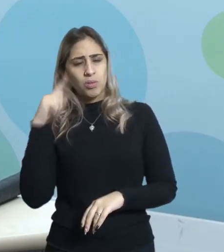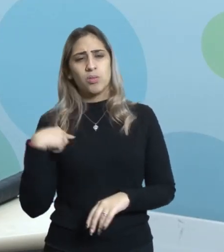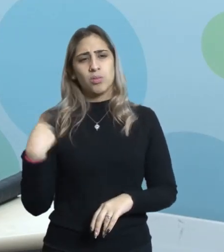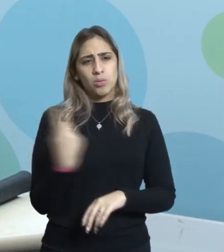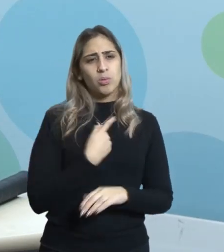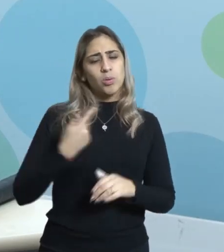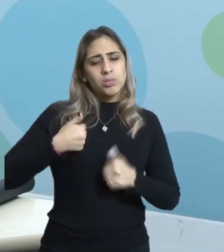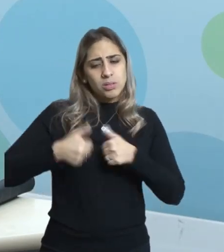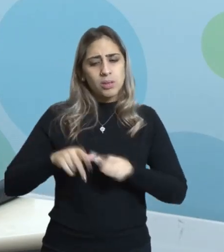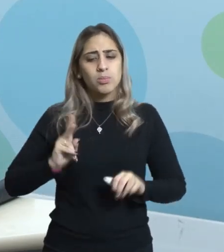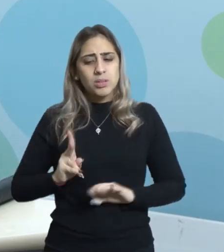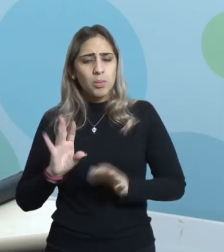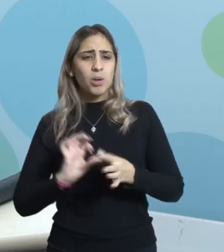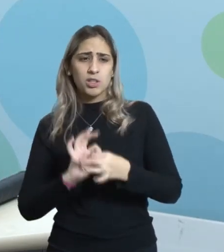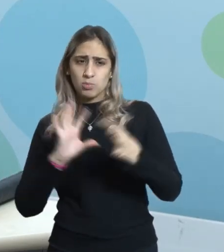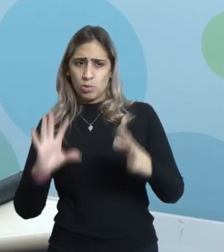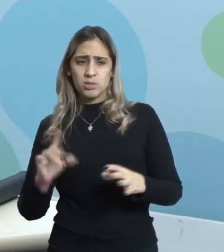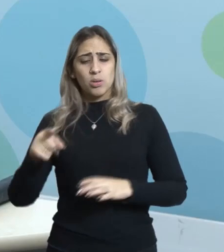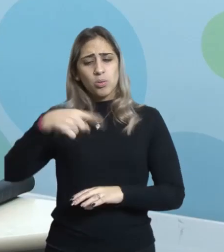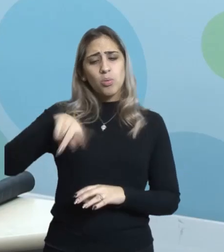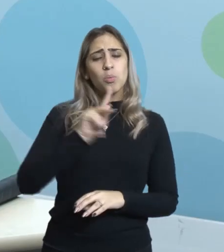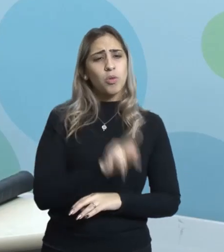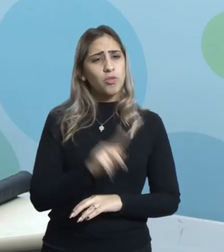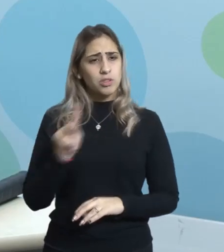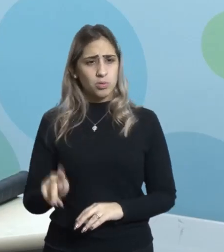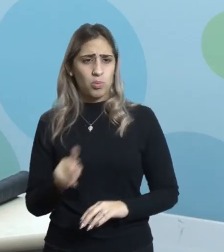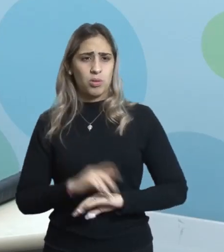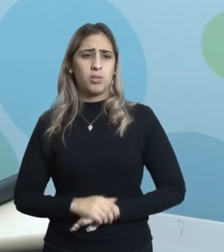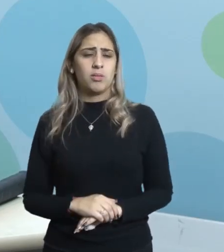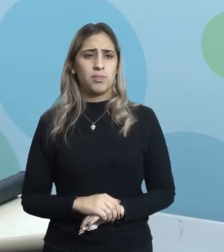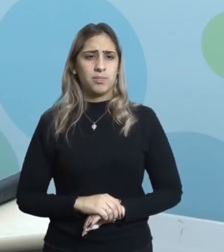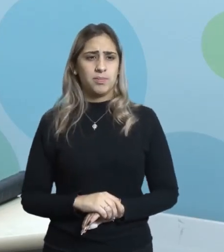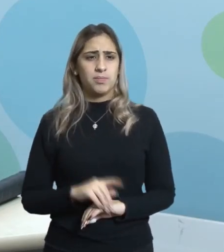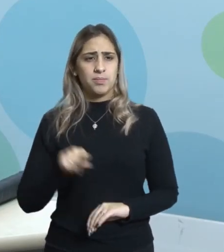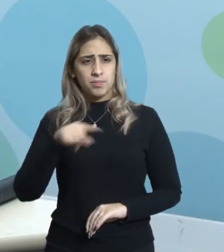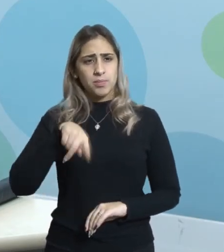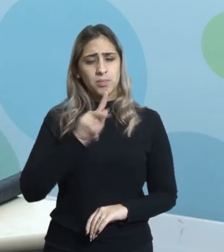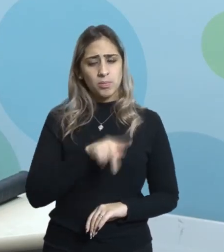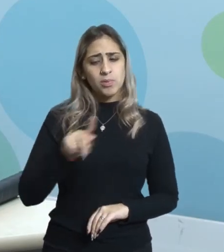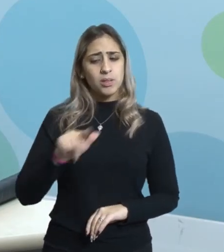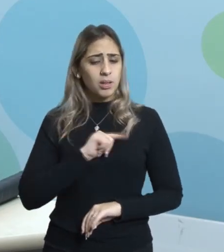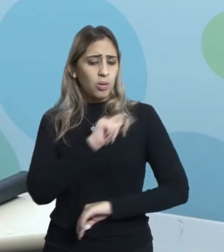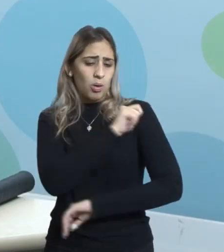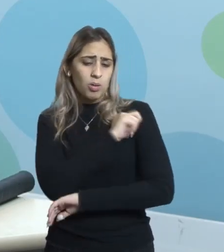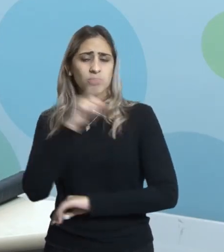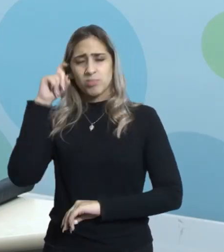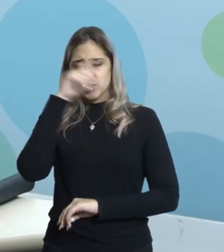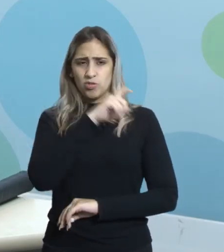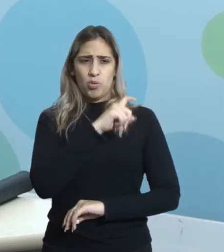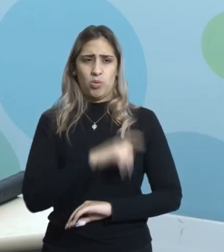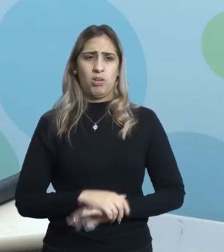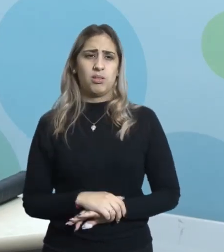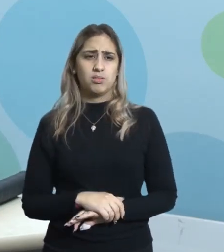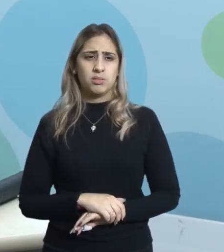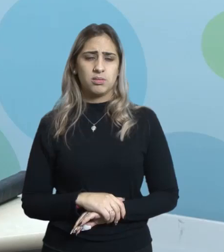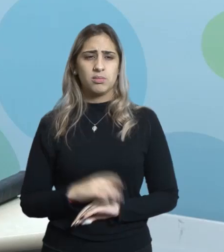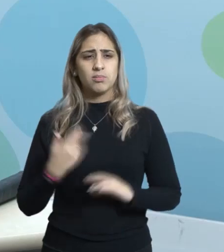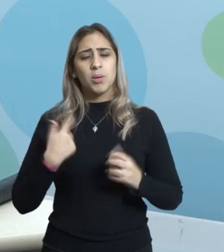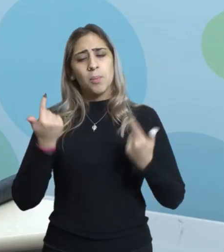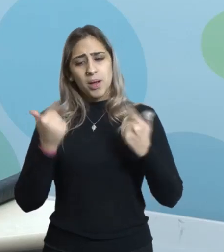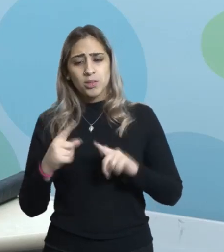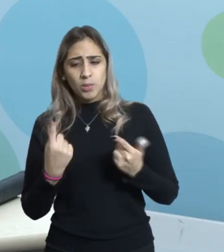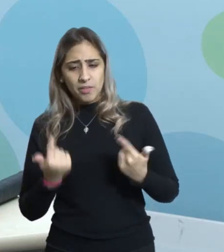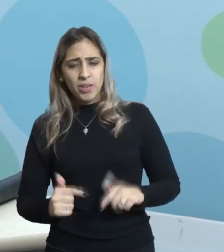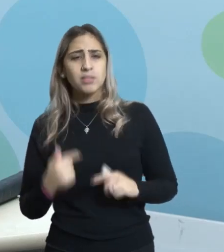estamos sempre à disposição do professor, desse professor que tem esse aluno das dificuldades. Então, mais uma